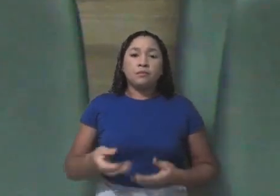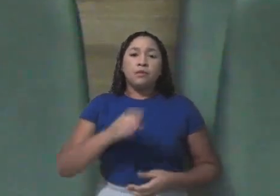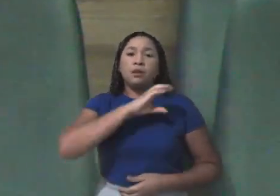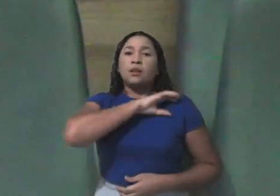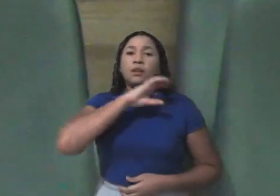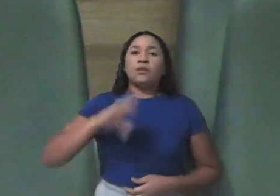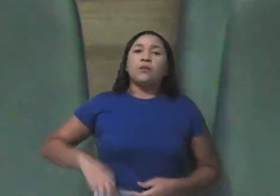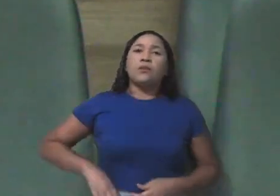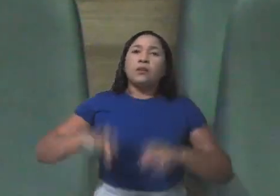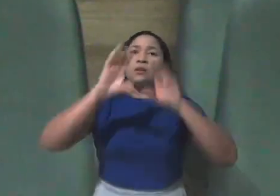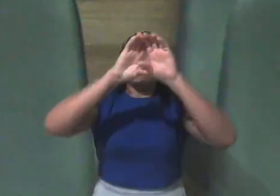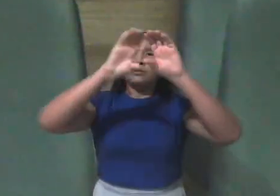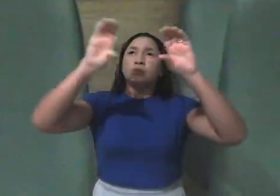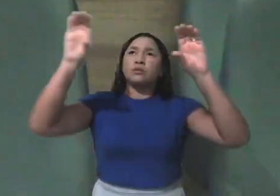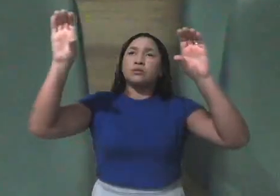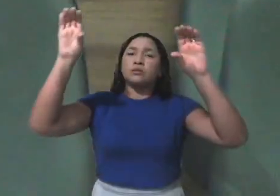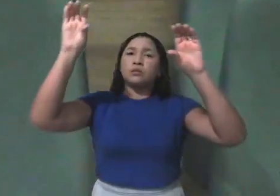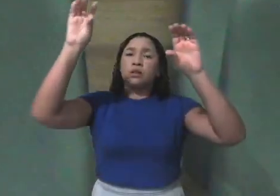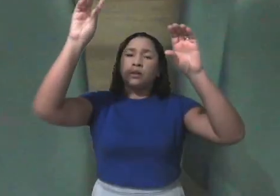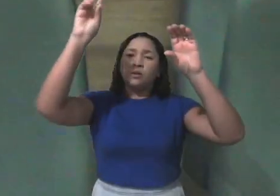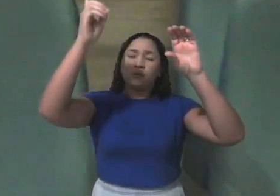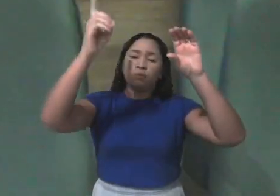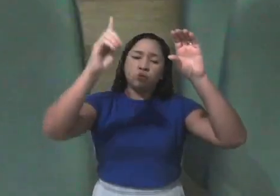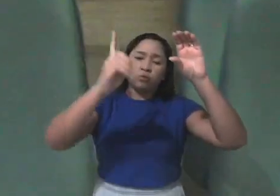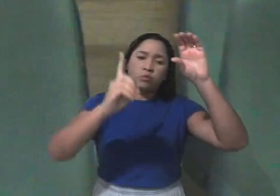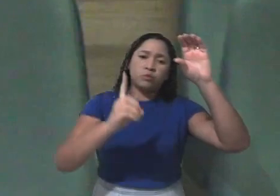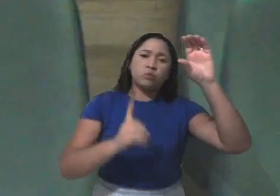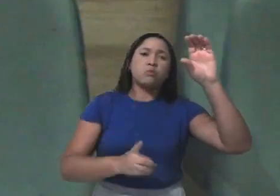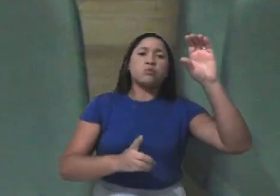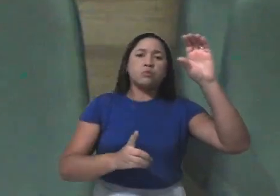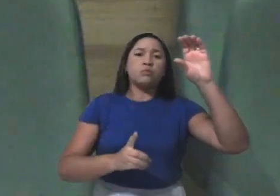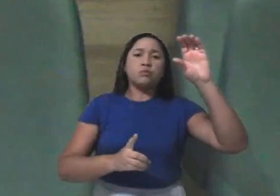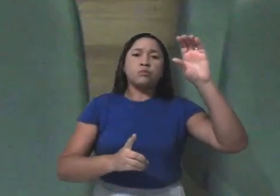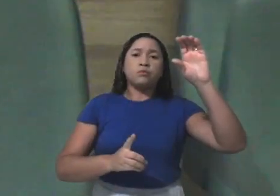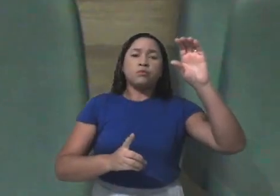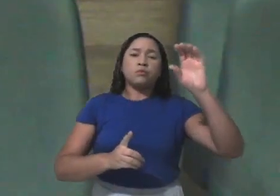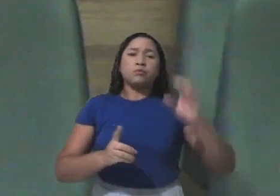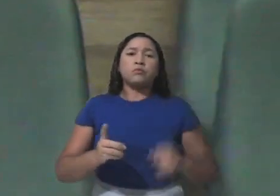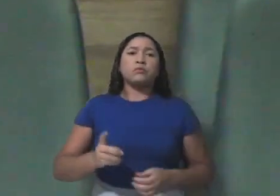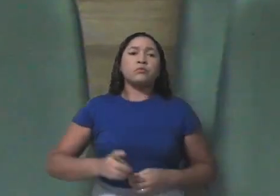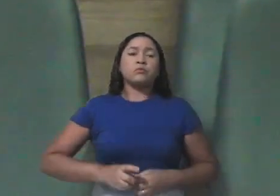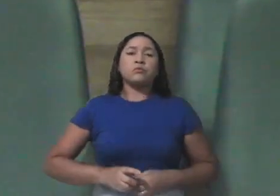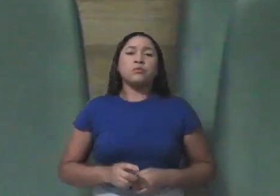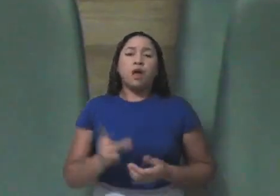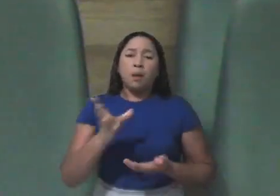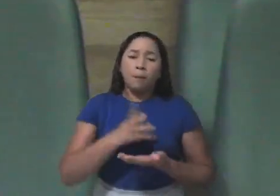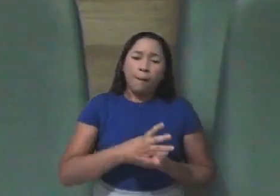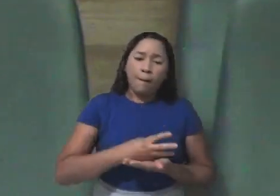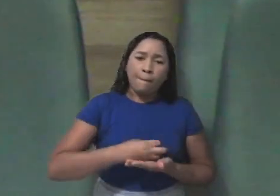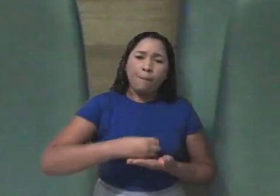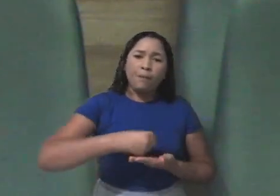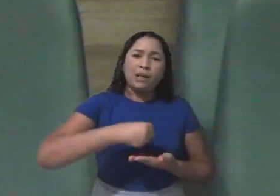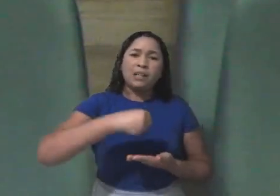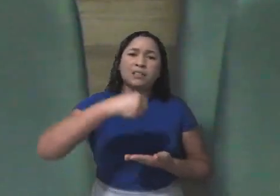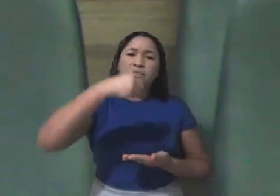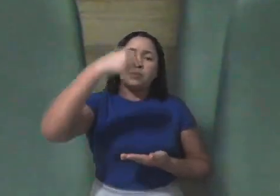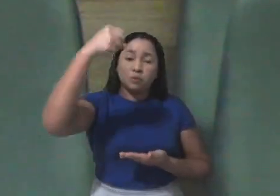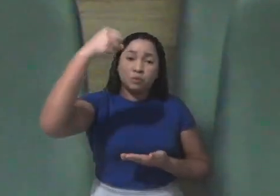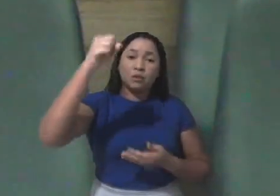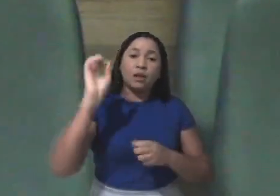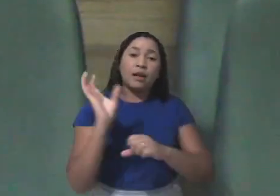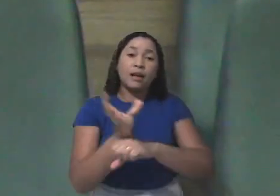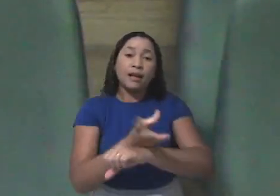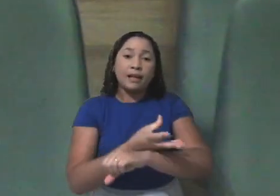primeira vinda, na primeira fase, Ele vai voltar para buscar uma igreja salva,